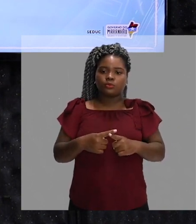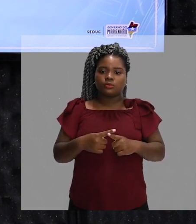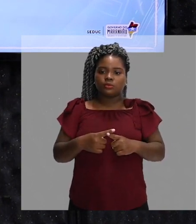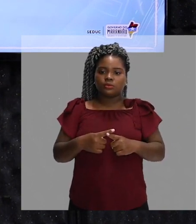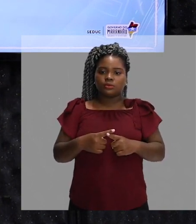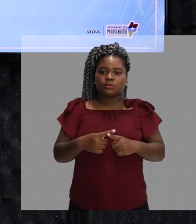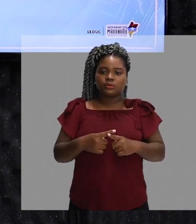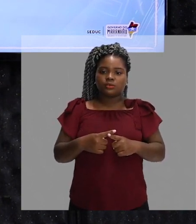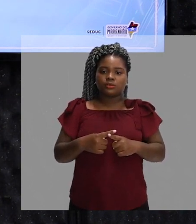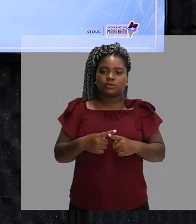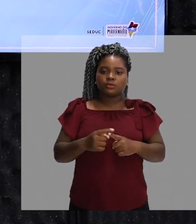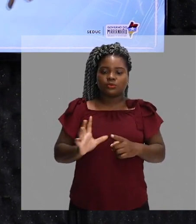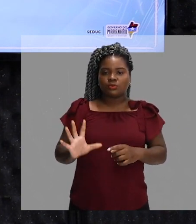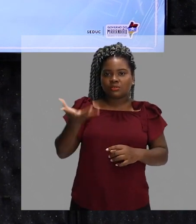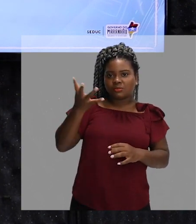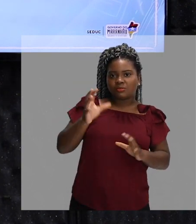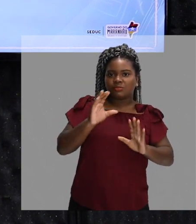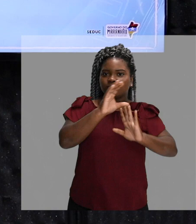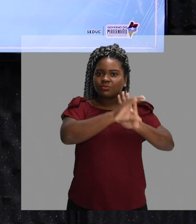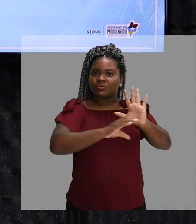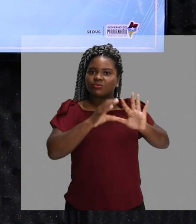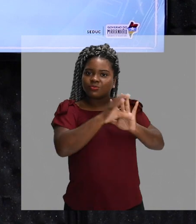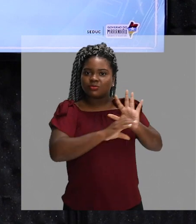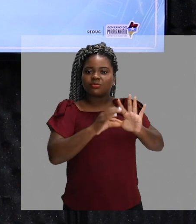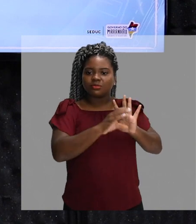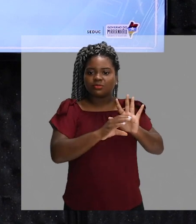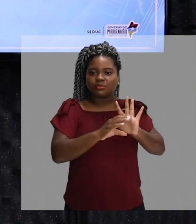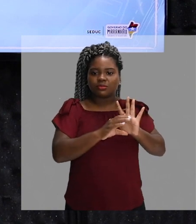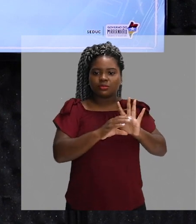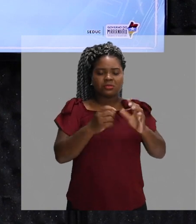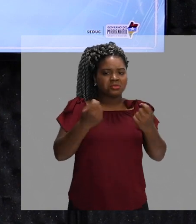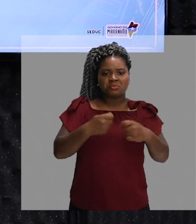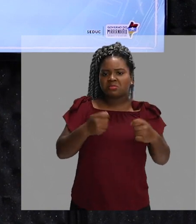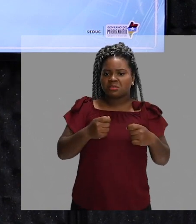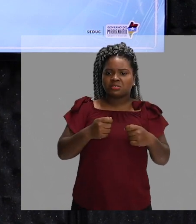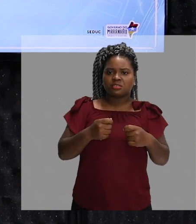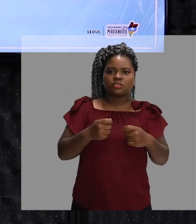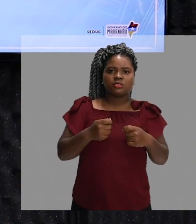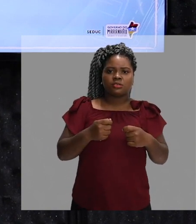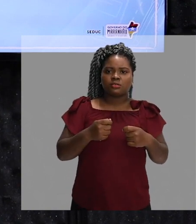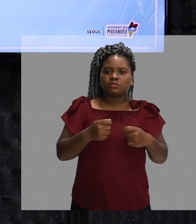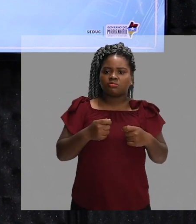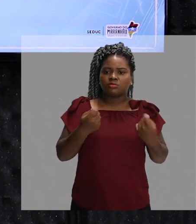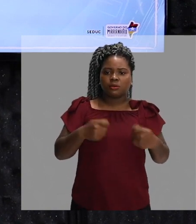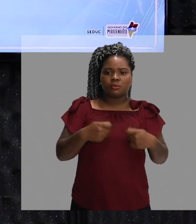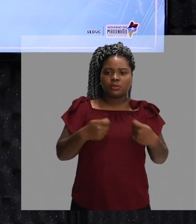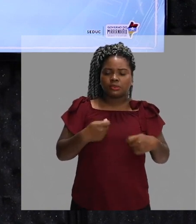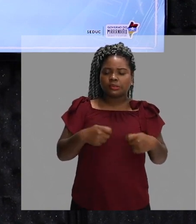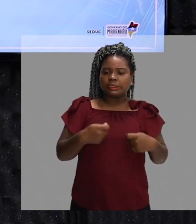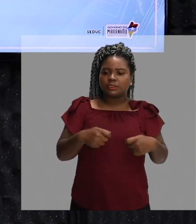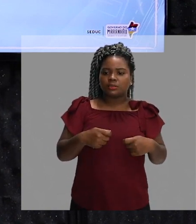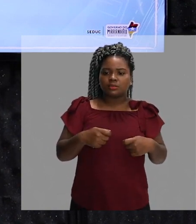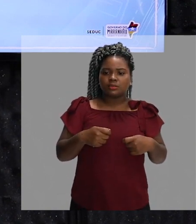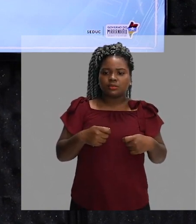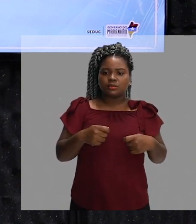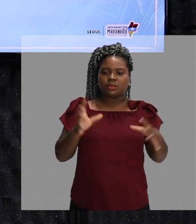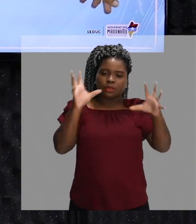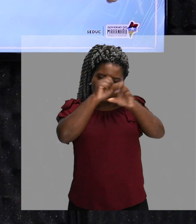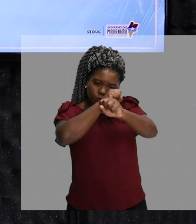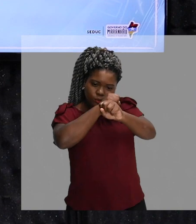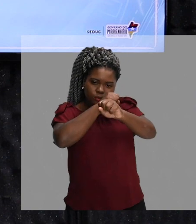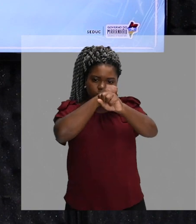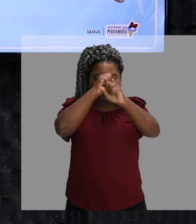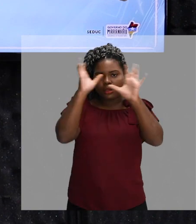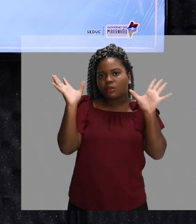Aqui o tempo precisa estar limpo, precisa estar bem iluminado, não pode estar um dia nublado ou à noite. Então, os sensores passivos eles têm